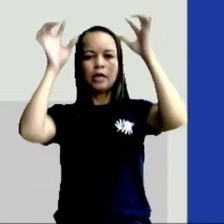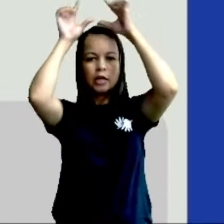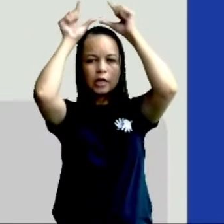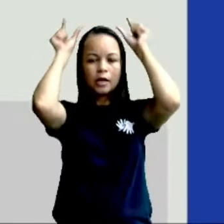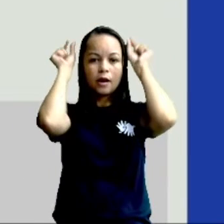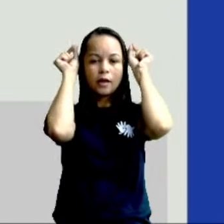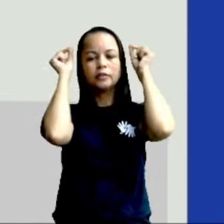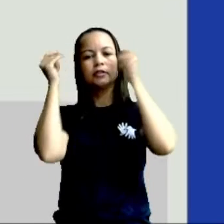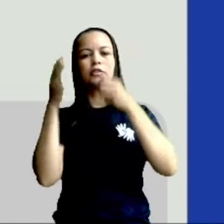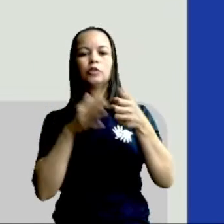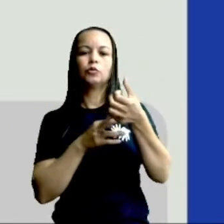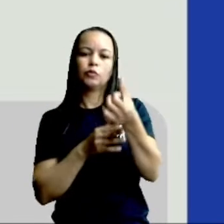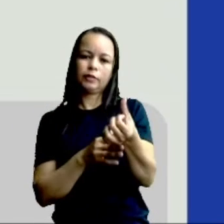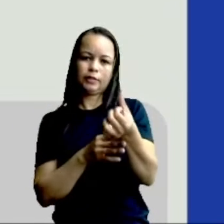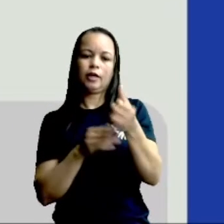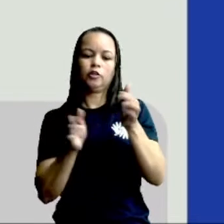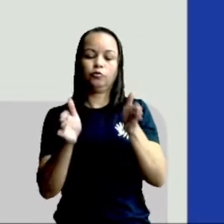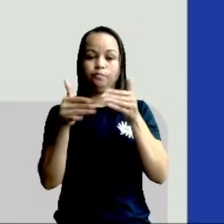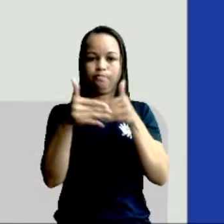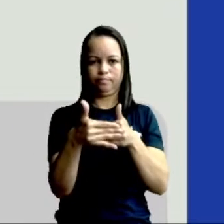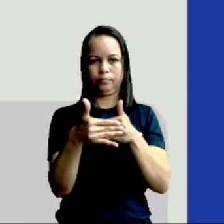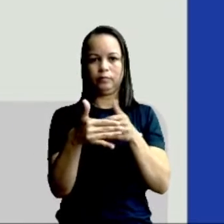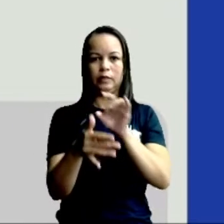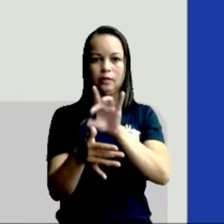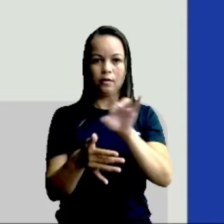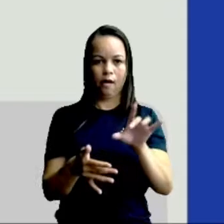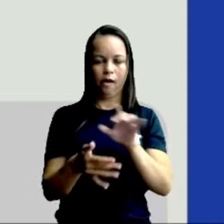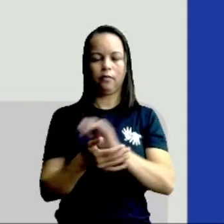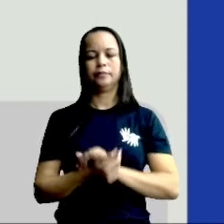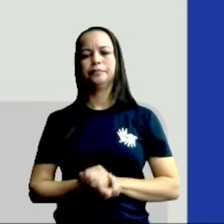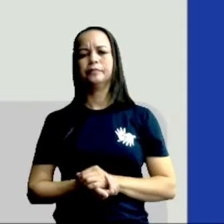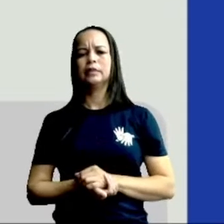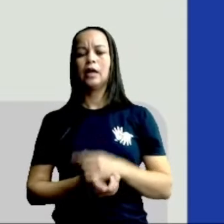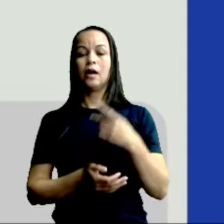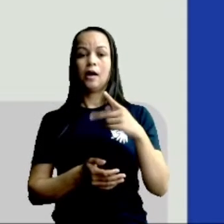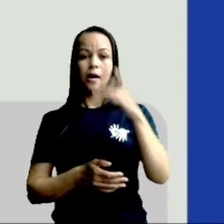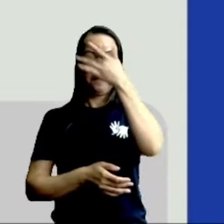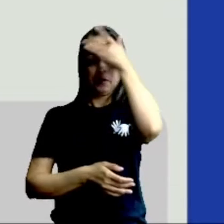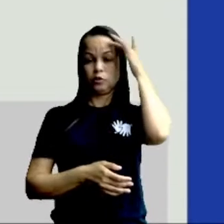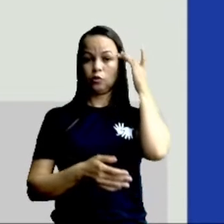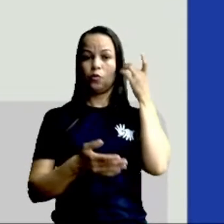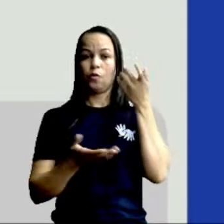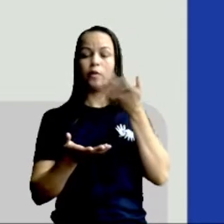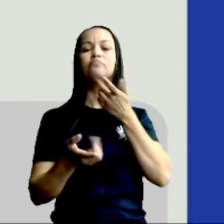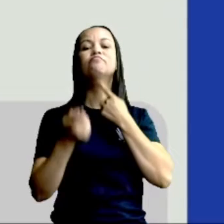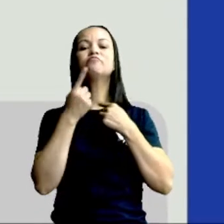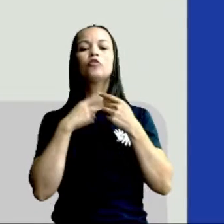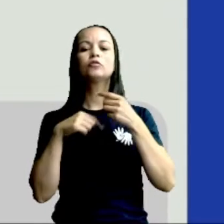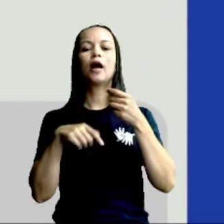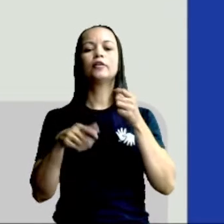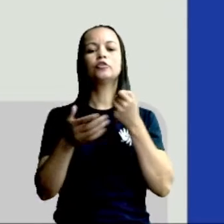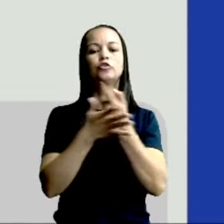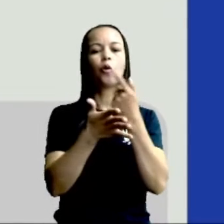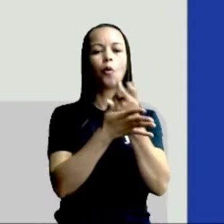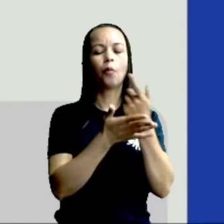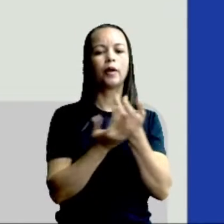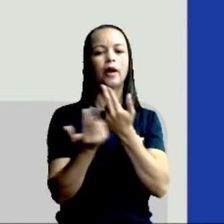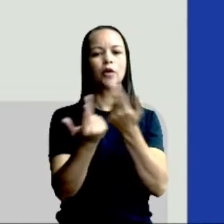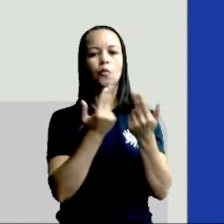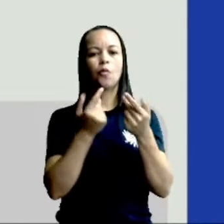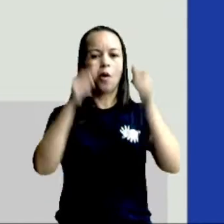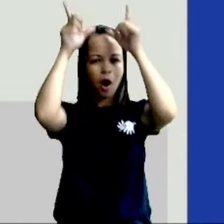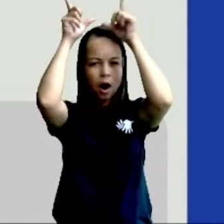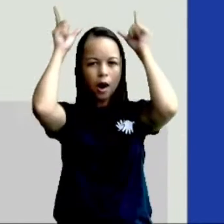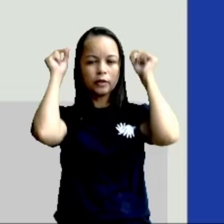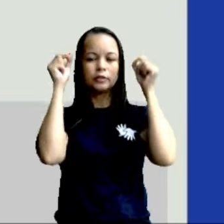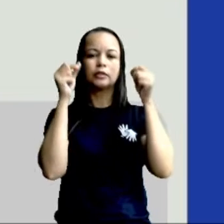em embalagens com 6 unidades cada uma. Uma pessoa que deseja comprar a mesma quantidade de